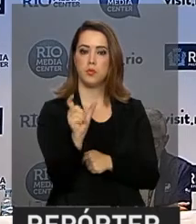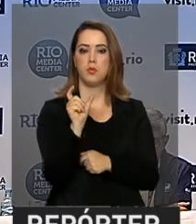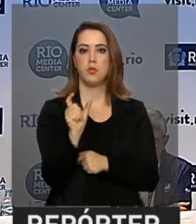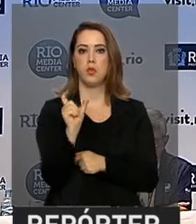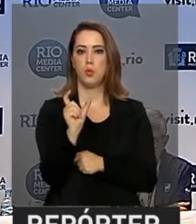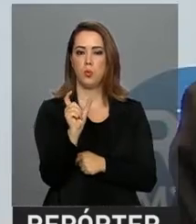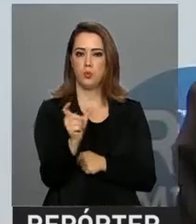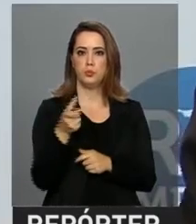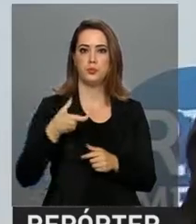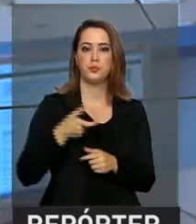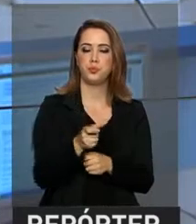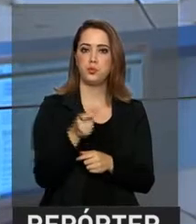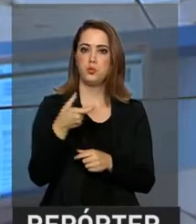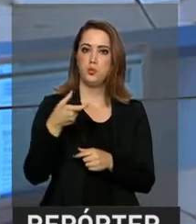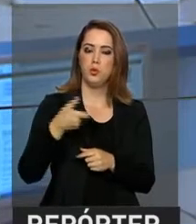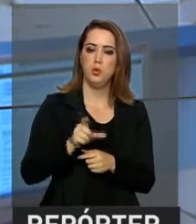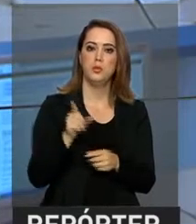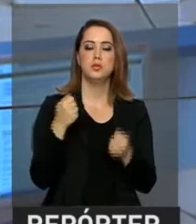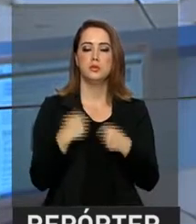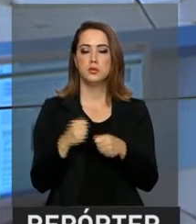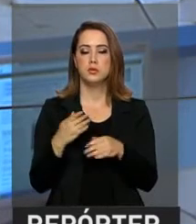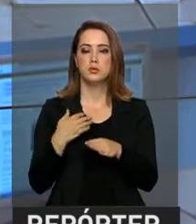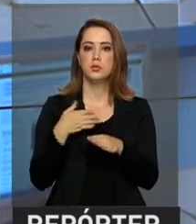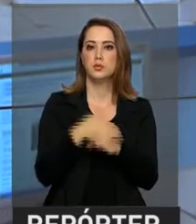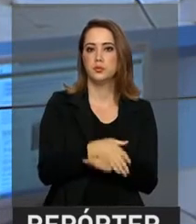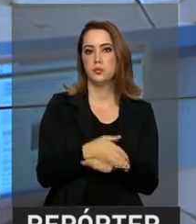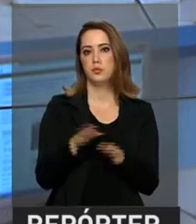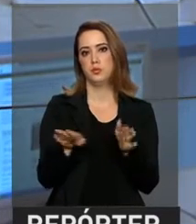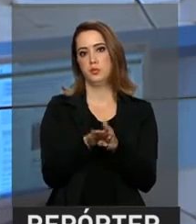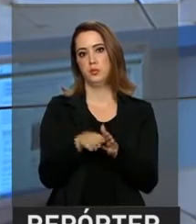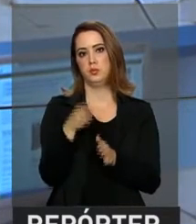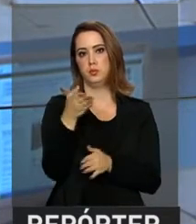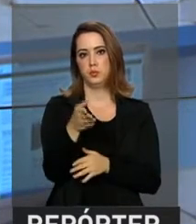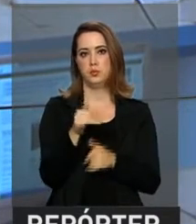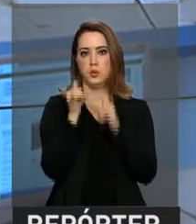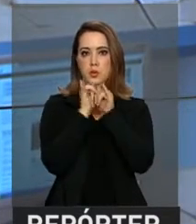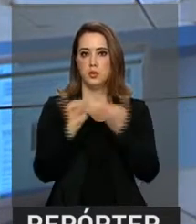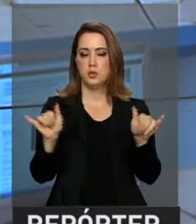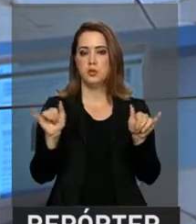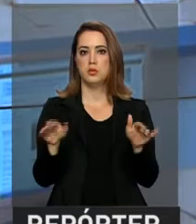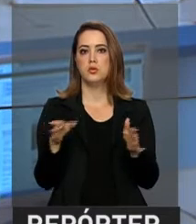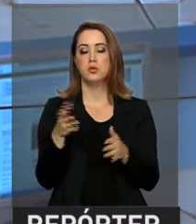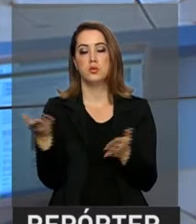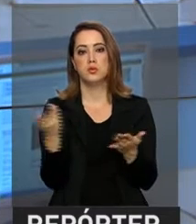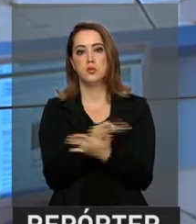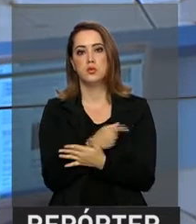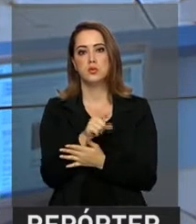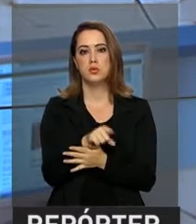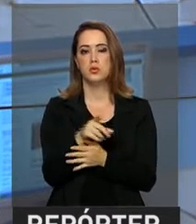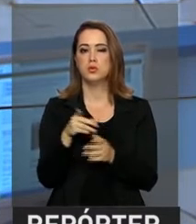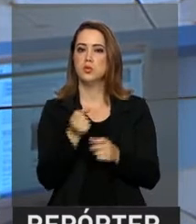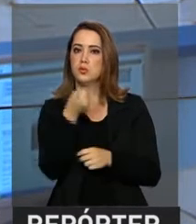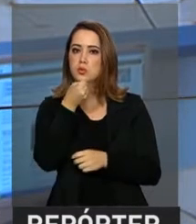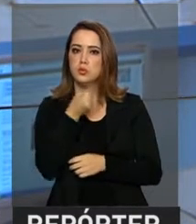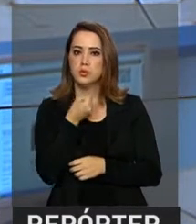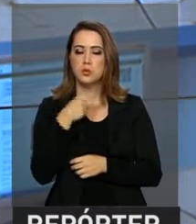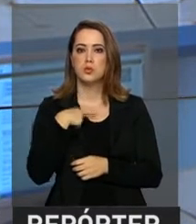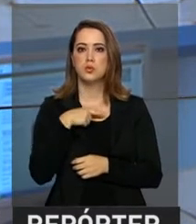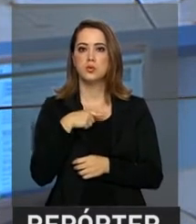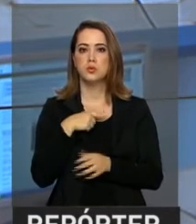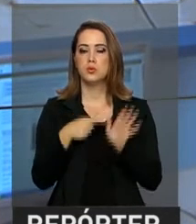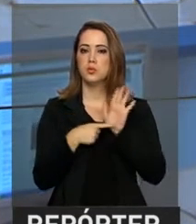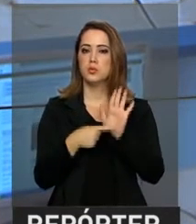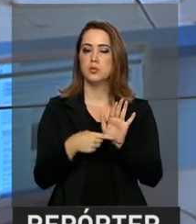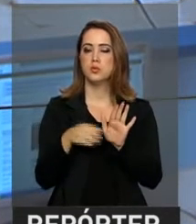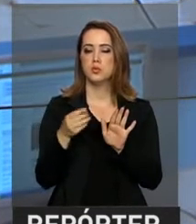esse cartão do espectador. Esse anúncio foi feito durante coletiva para apresentar o trajeto que será feito pela tocha olímpica